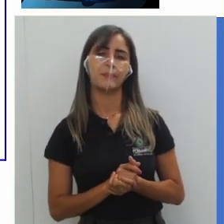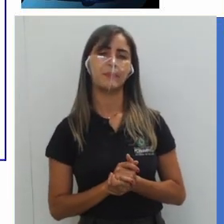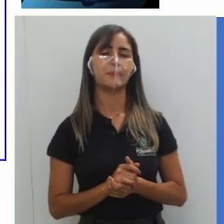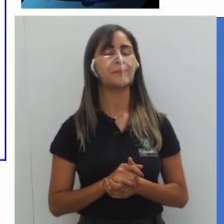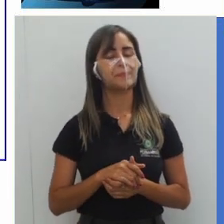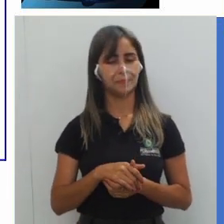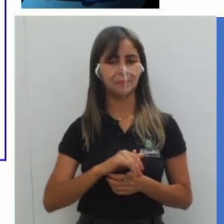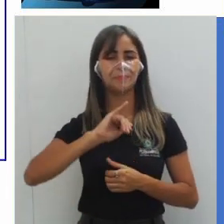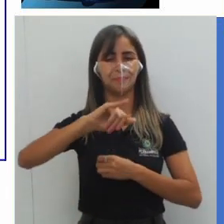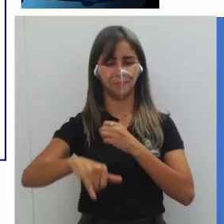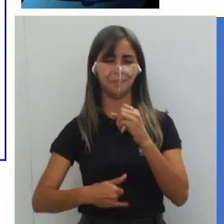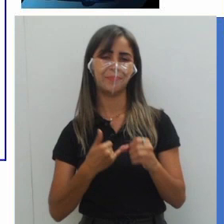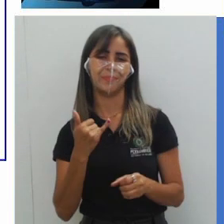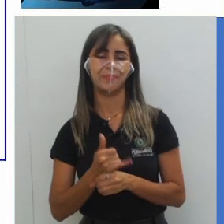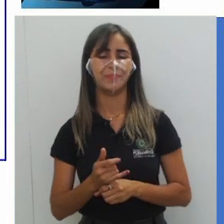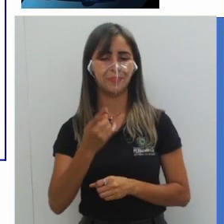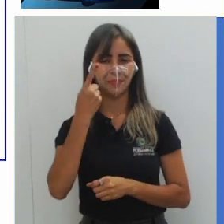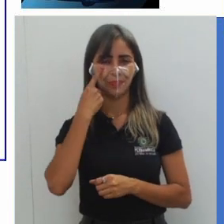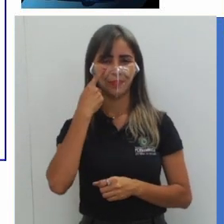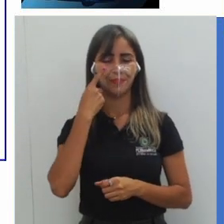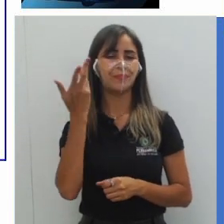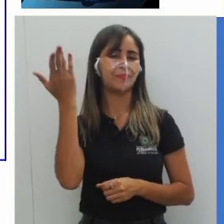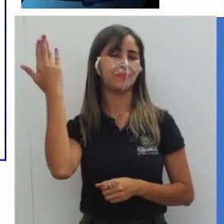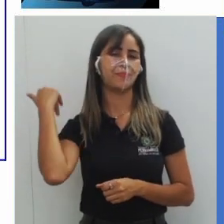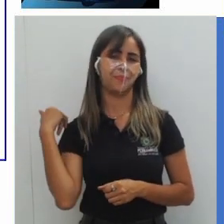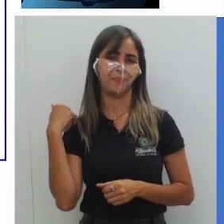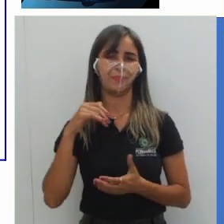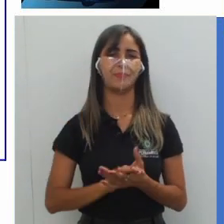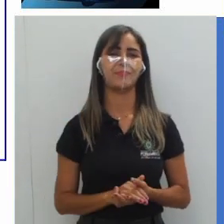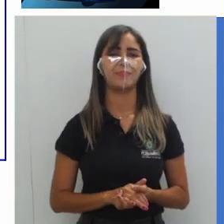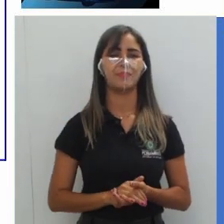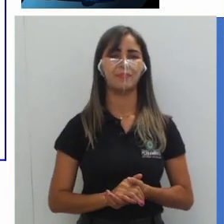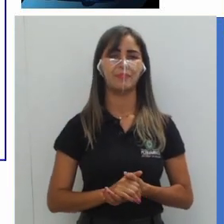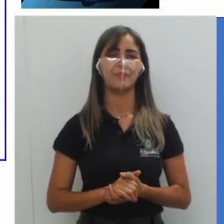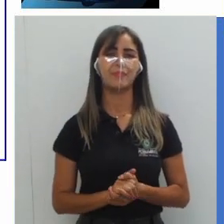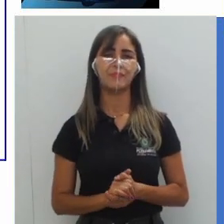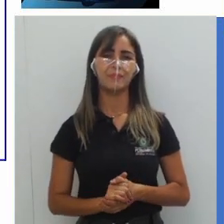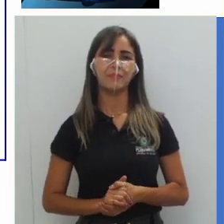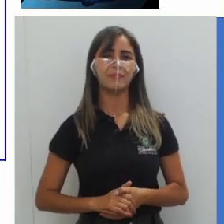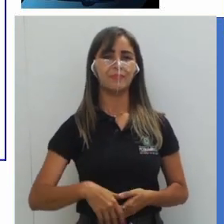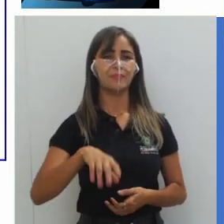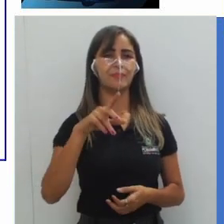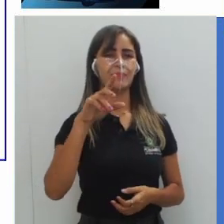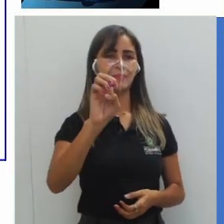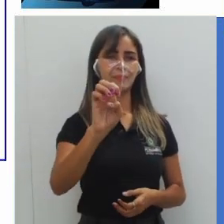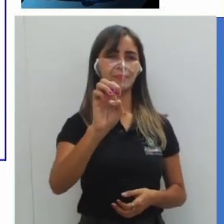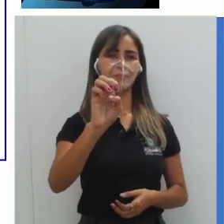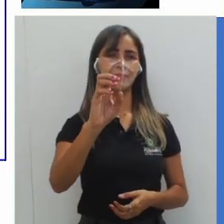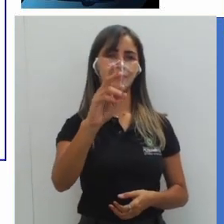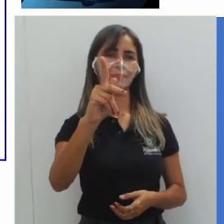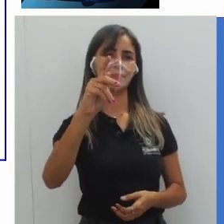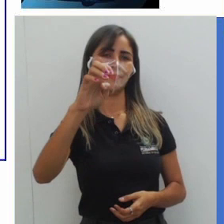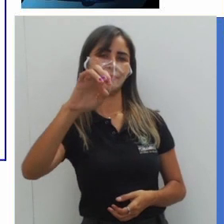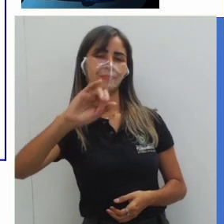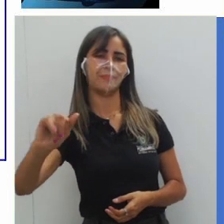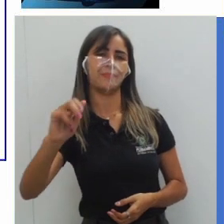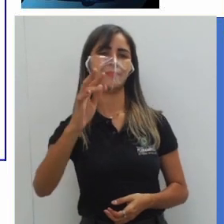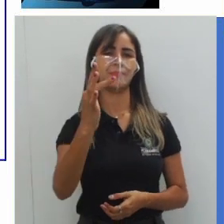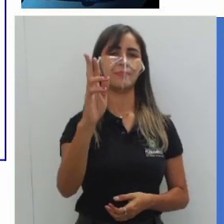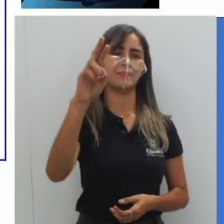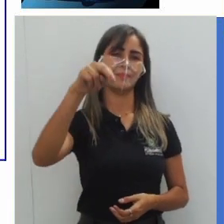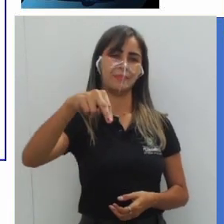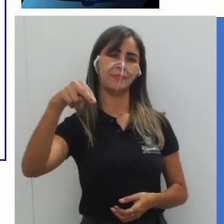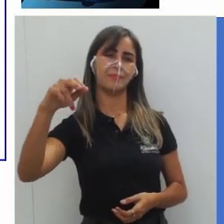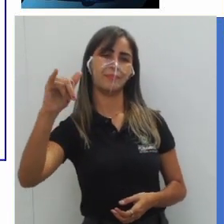exemplo os mesmos adjetivos que vimos anteriormente, né? Cheap, small, funny,